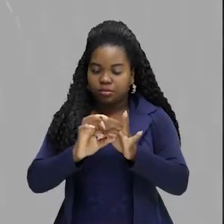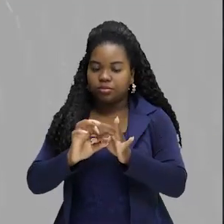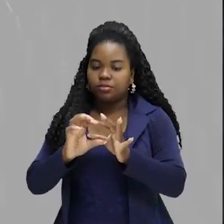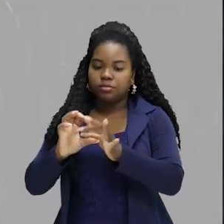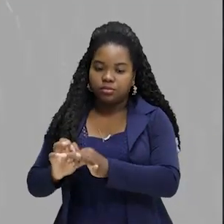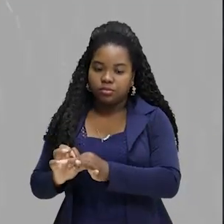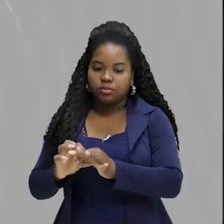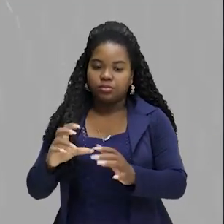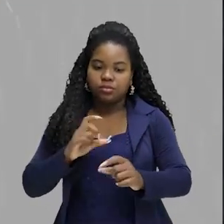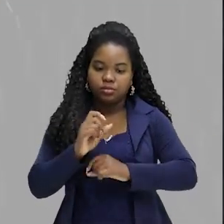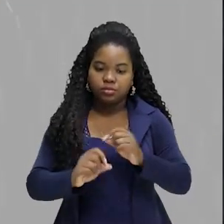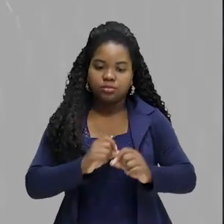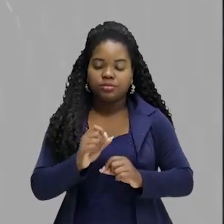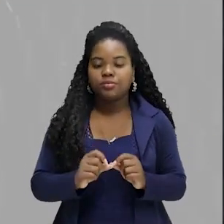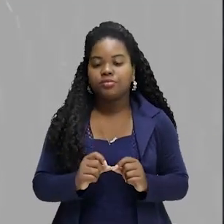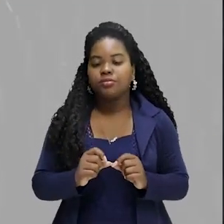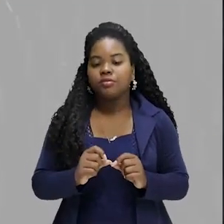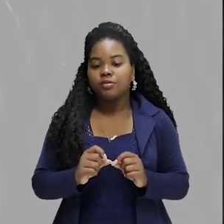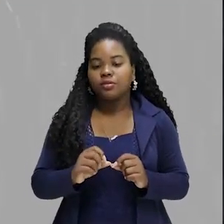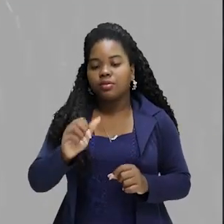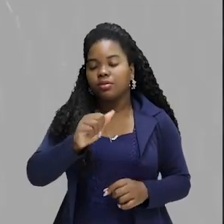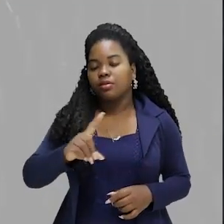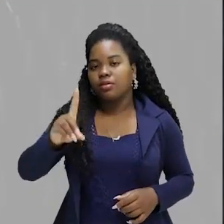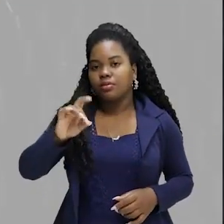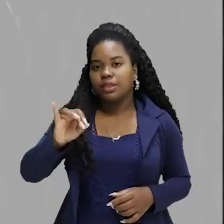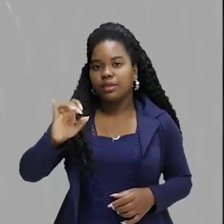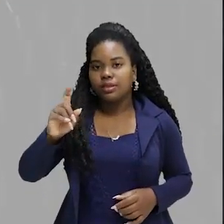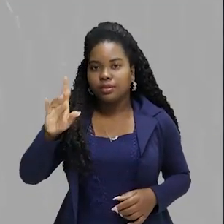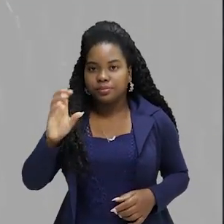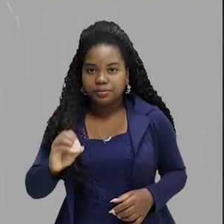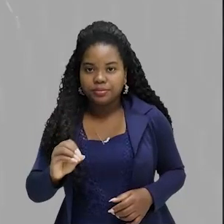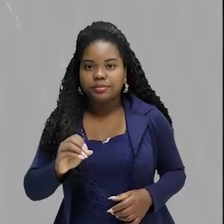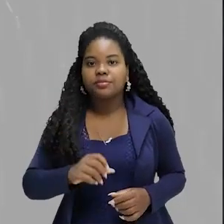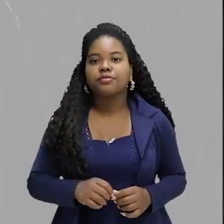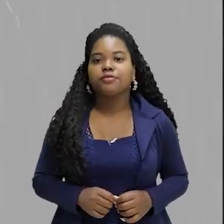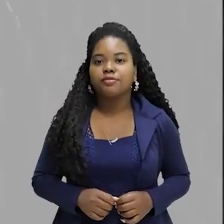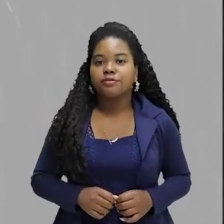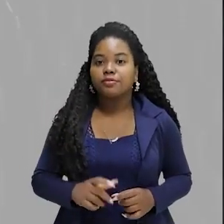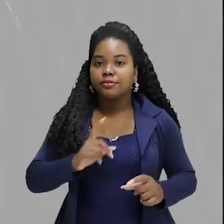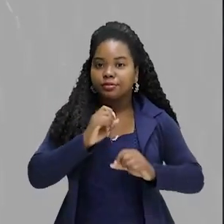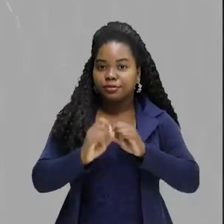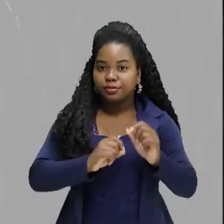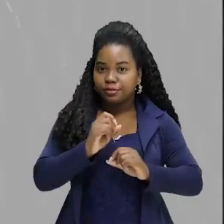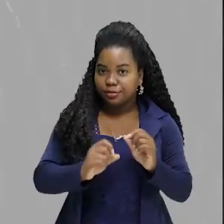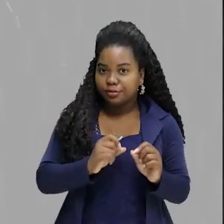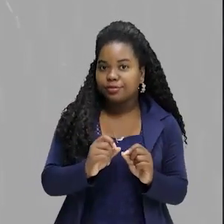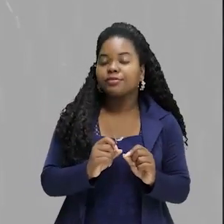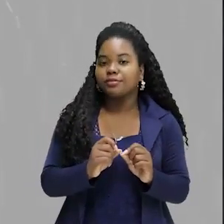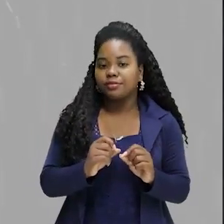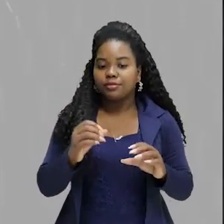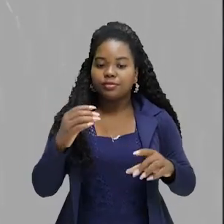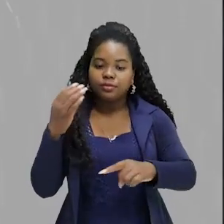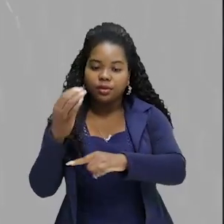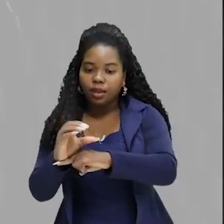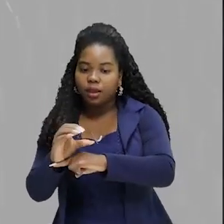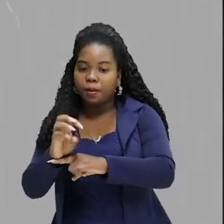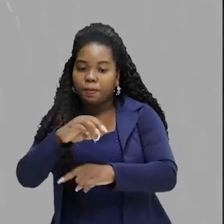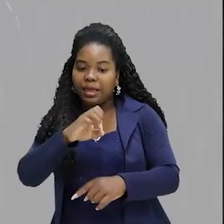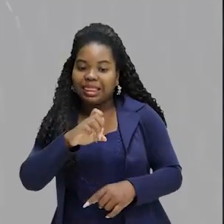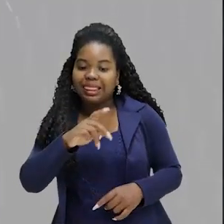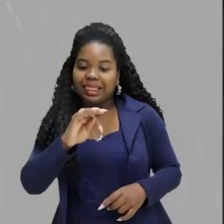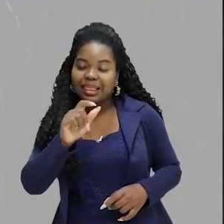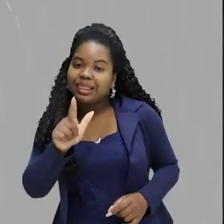diante de um aldeído. Nesse caso aqui, ó, nós temos um aldeído de um carbono,